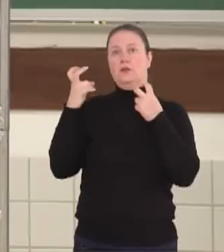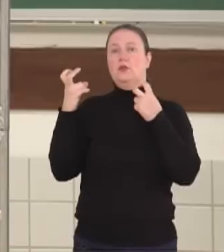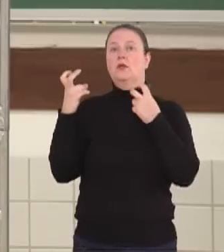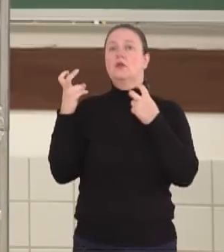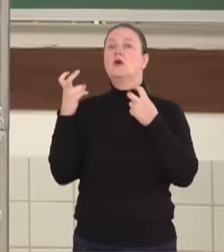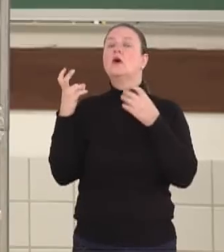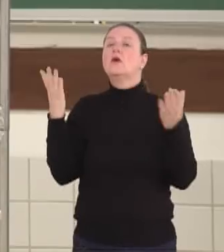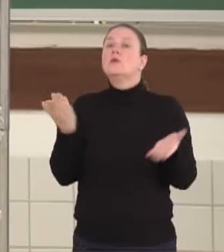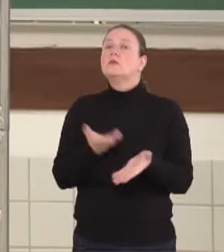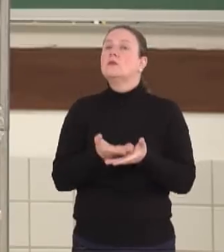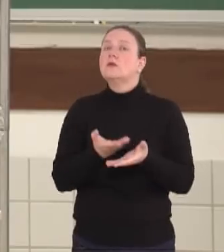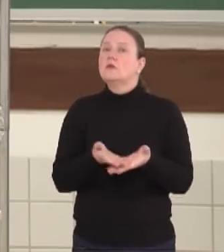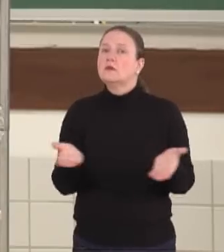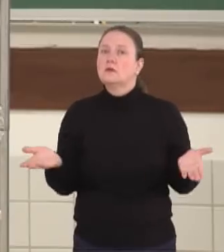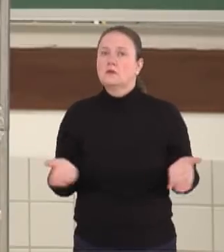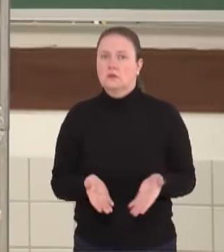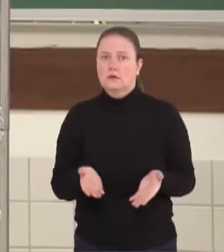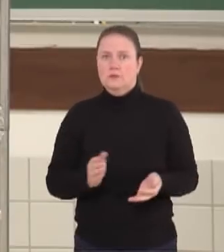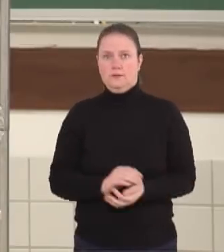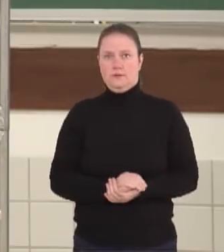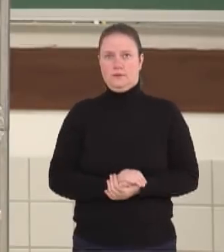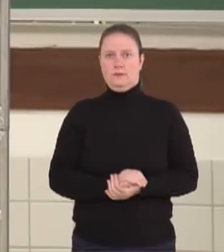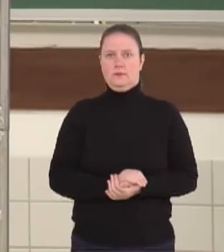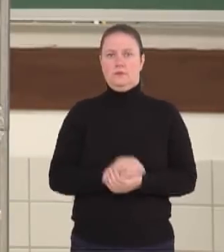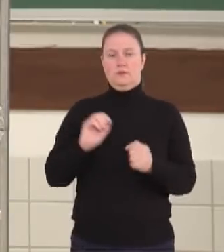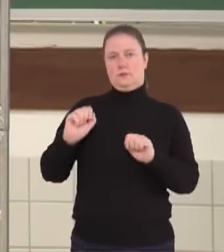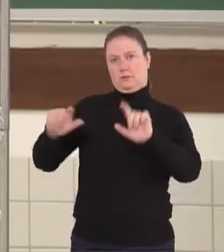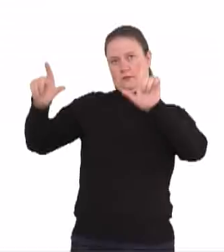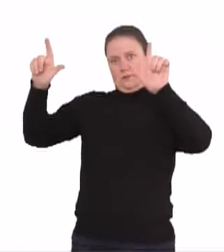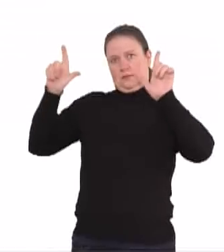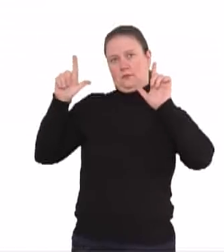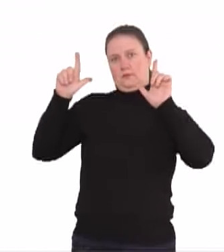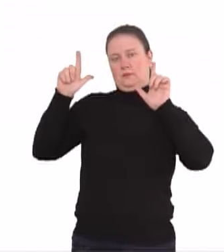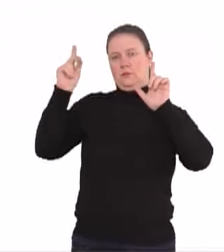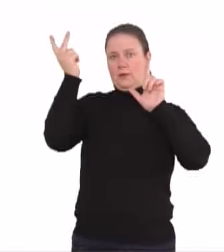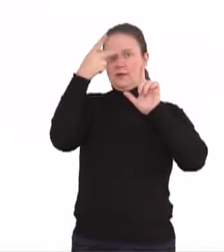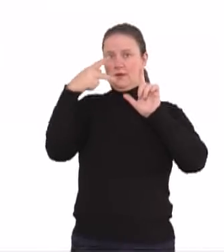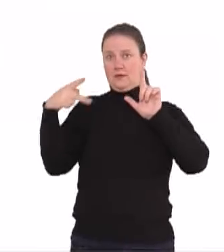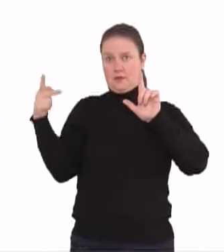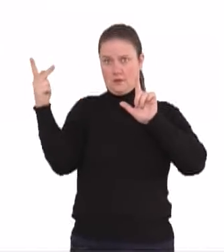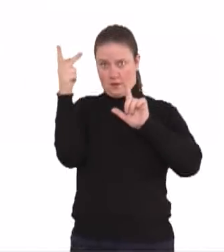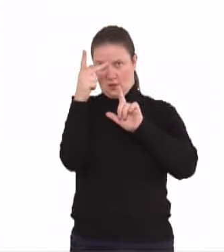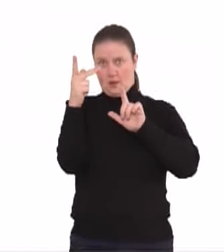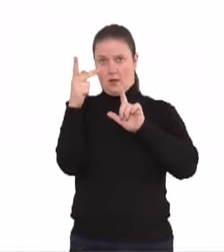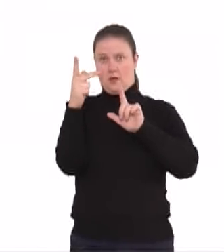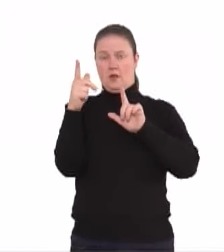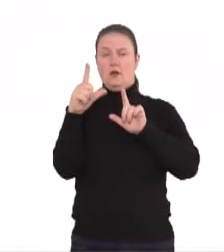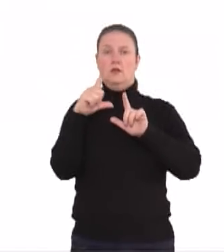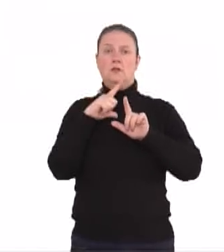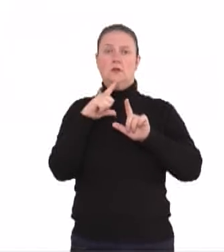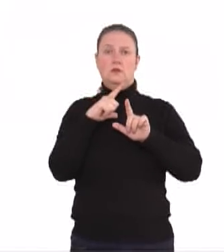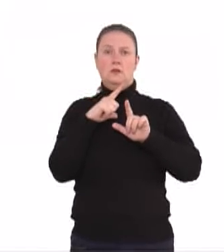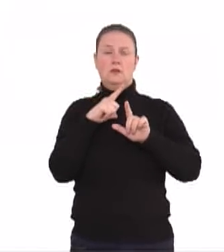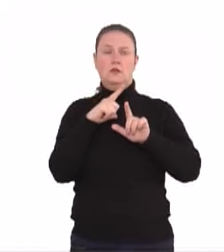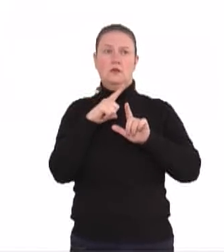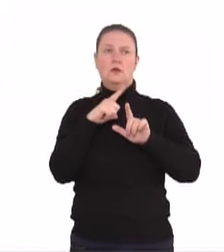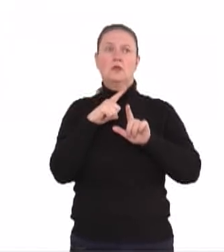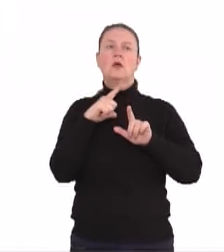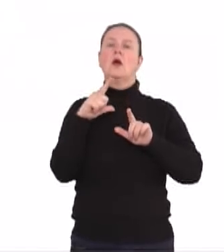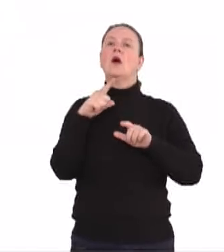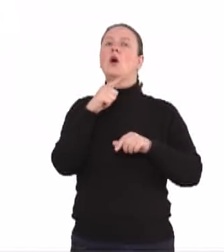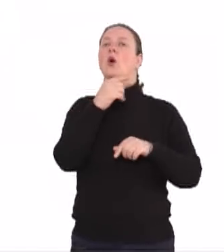hoje. Então, tem aqui uma ilustração para o livro 12 Lendas Brasileiras, de Clarice